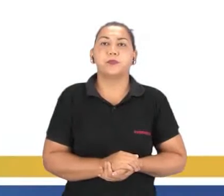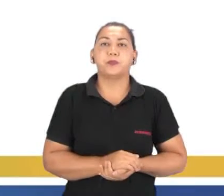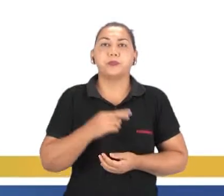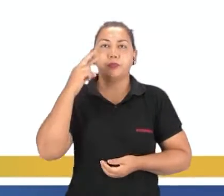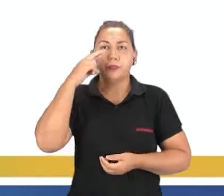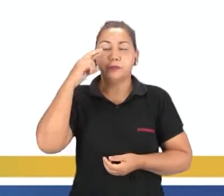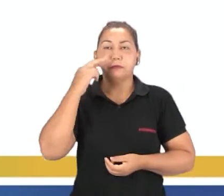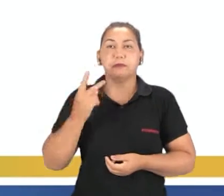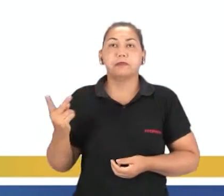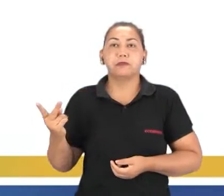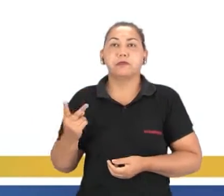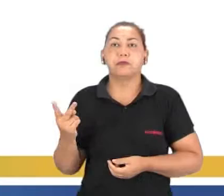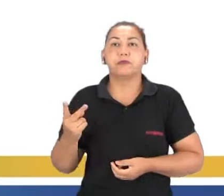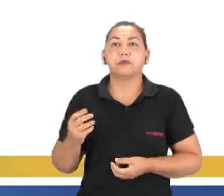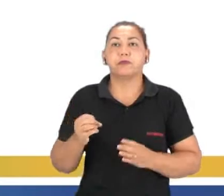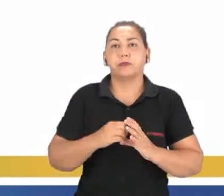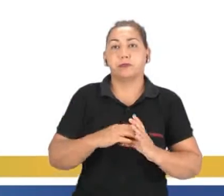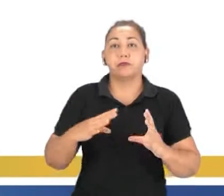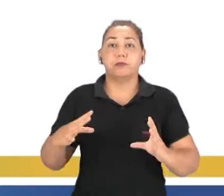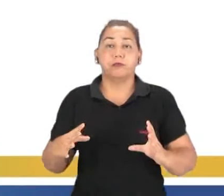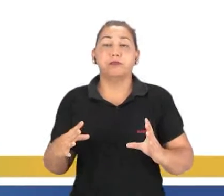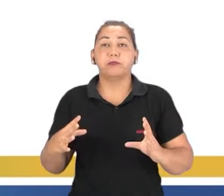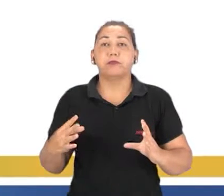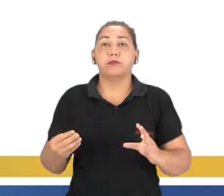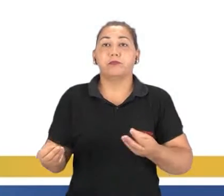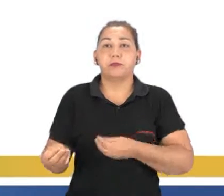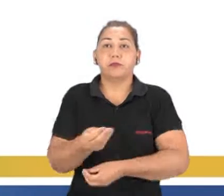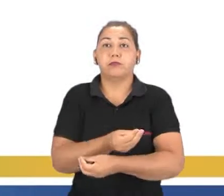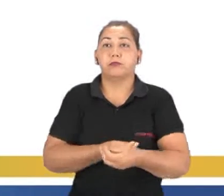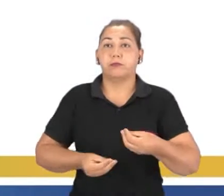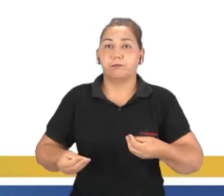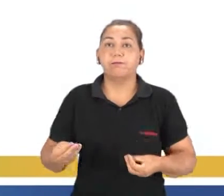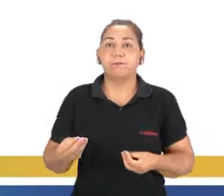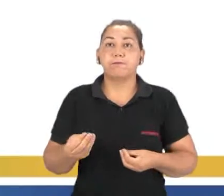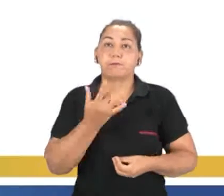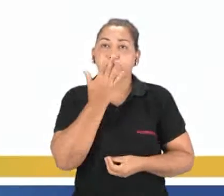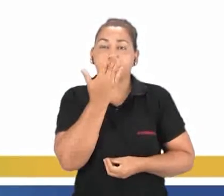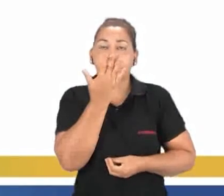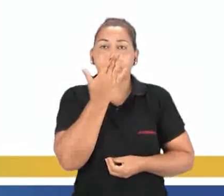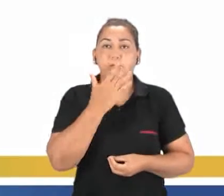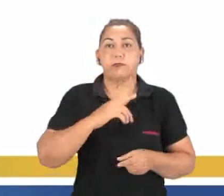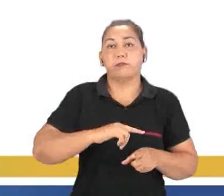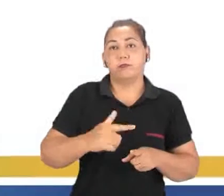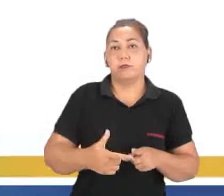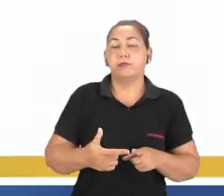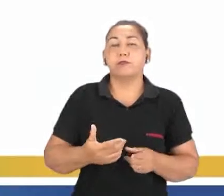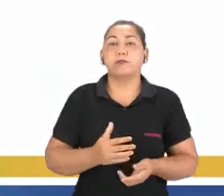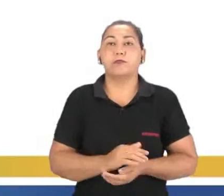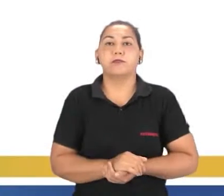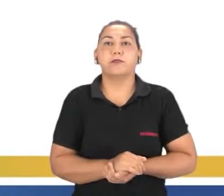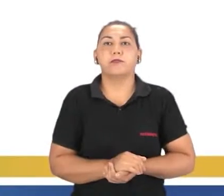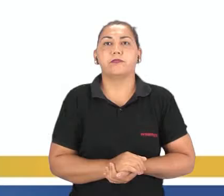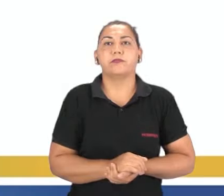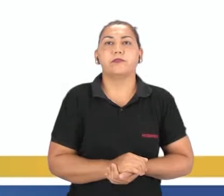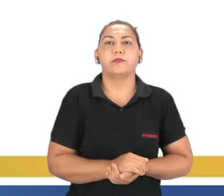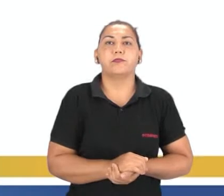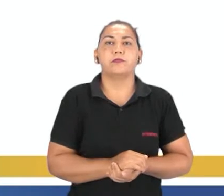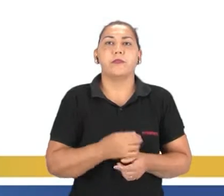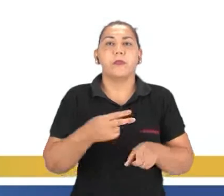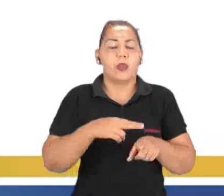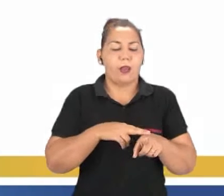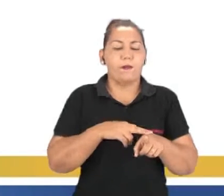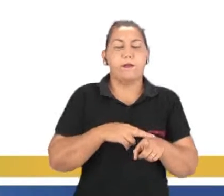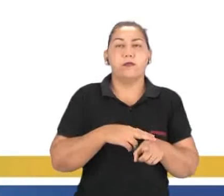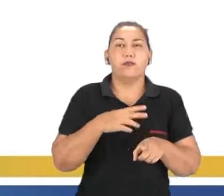duas características associadas, coloração e textura. Já a verde rugosa, que ele utilizou aqui na